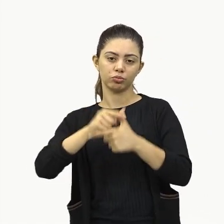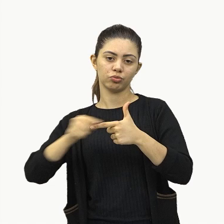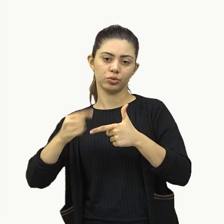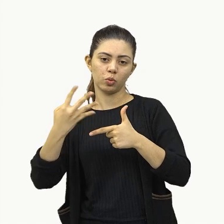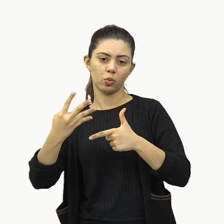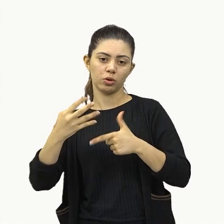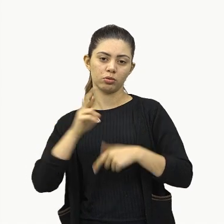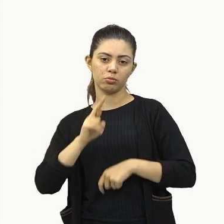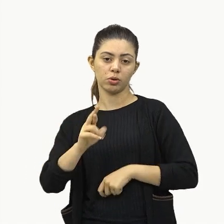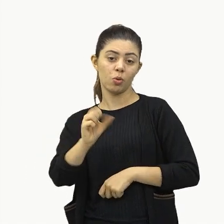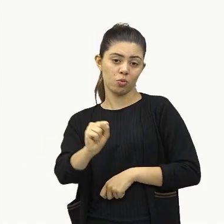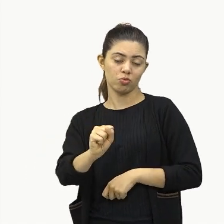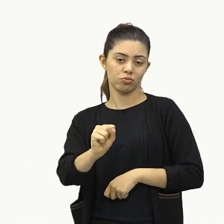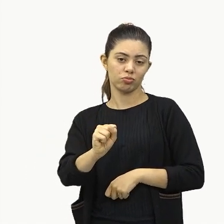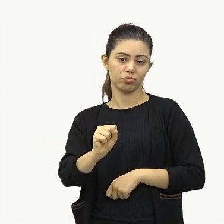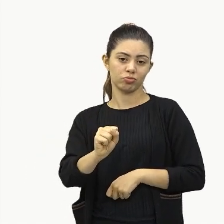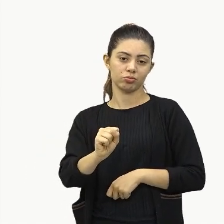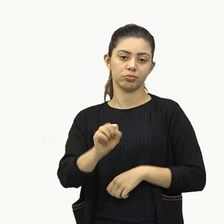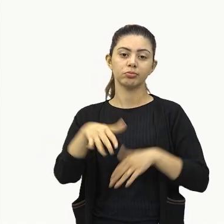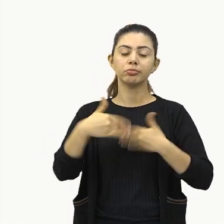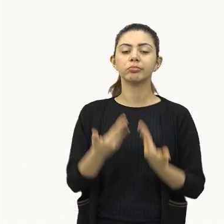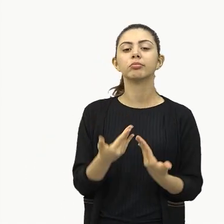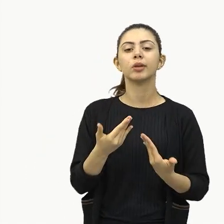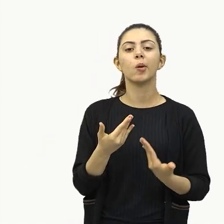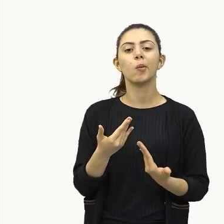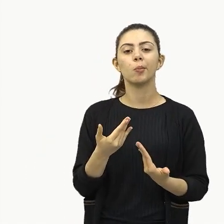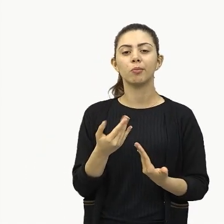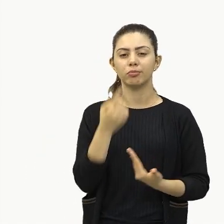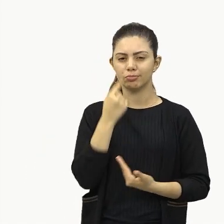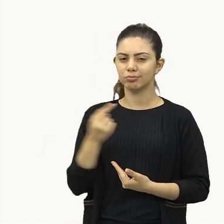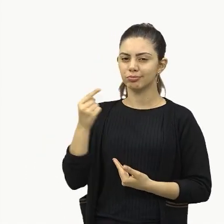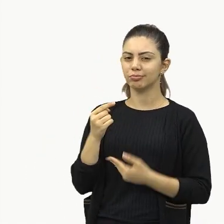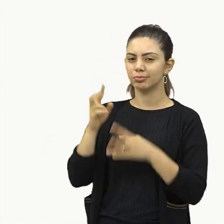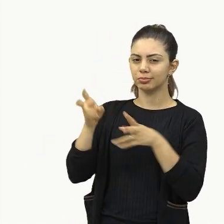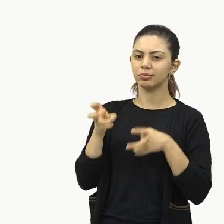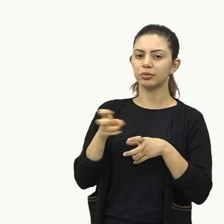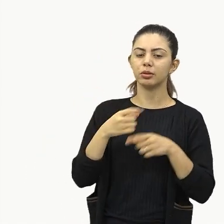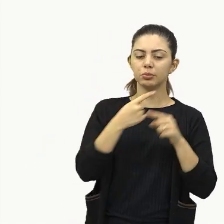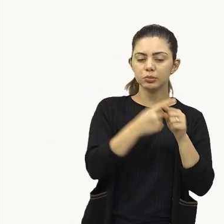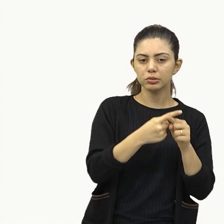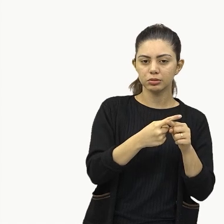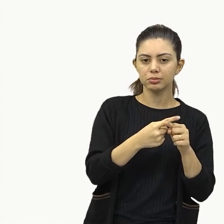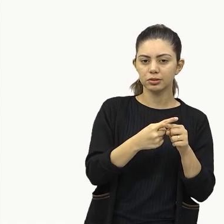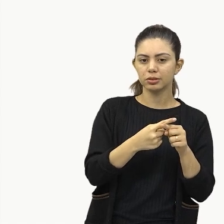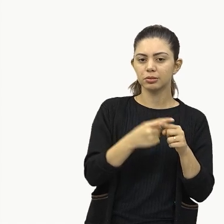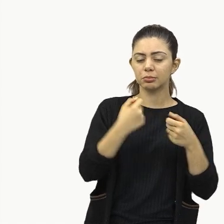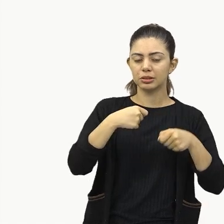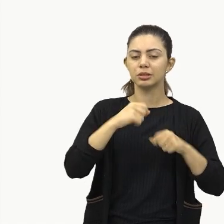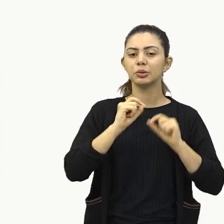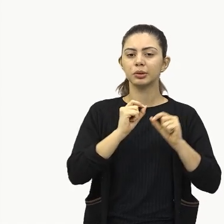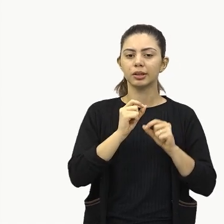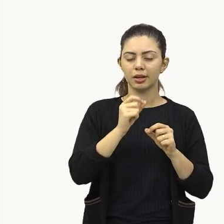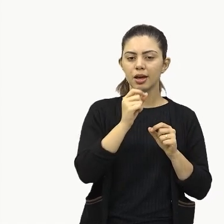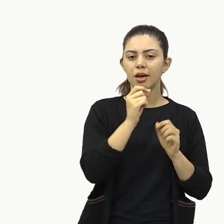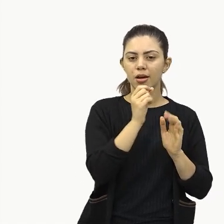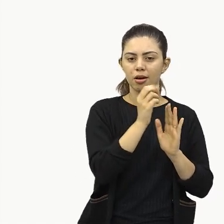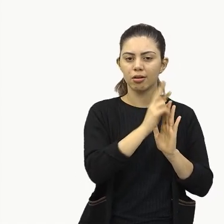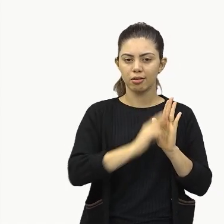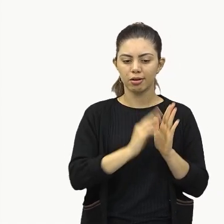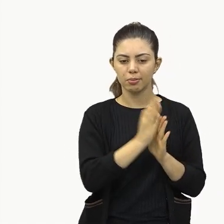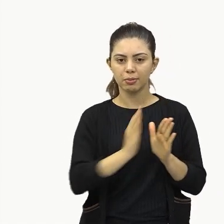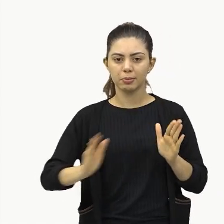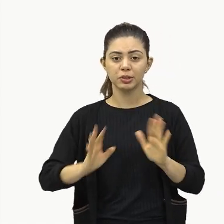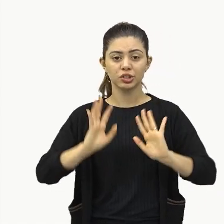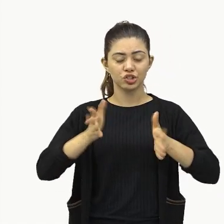4, 8 também. A multiplicação e a divisão eu vou resolvendo na ordem que elas forem surgindo. Trabalhei